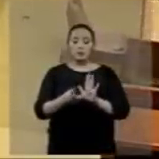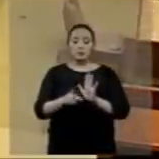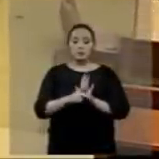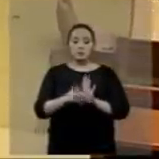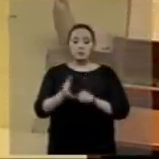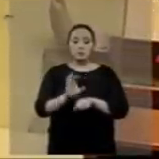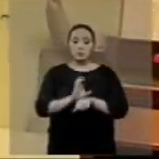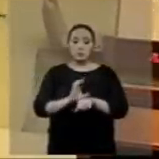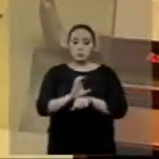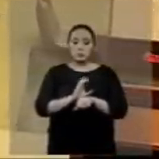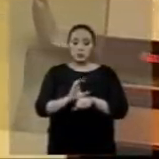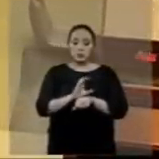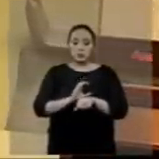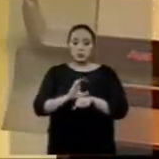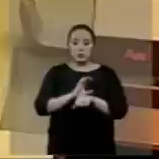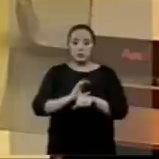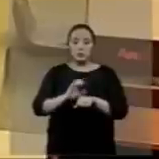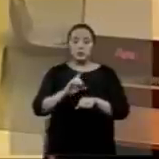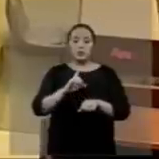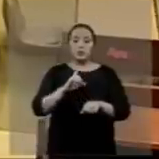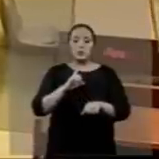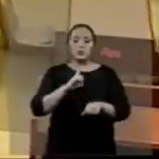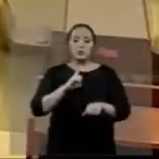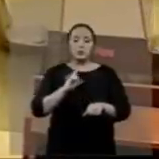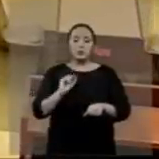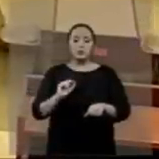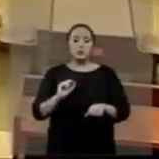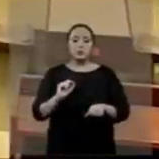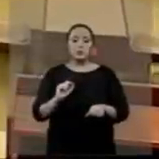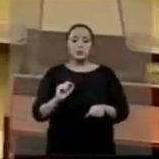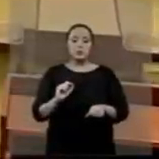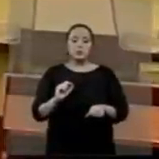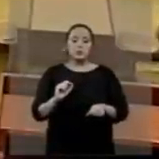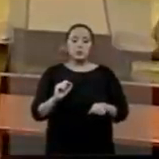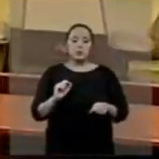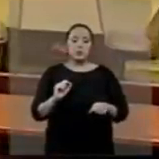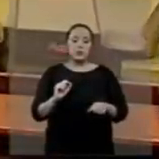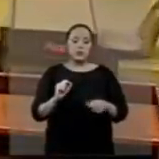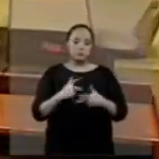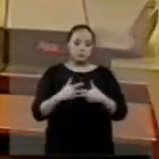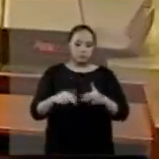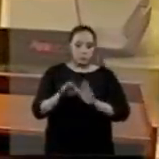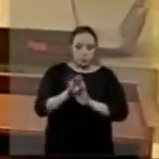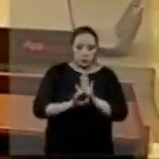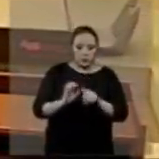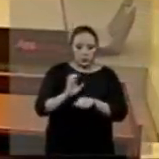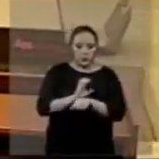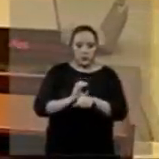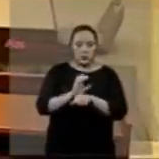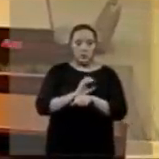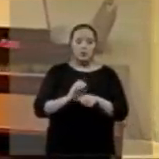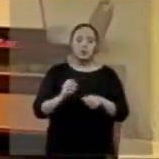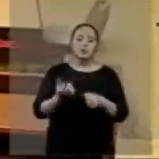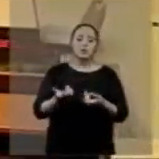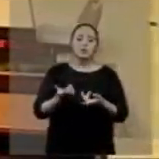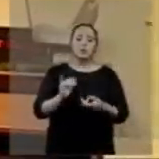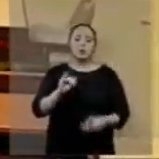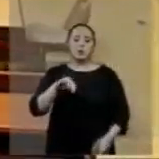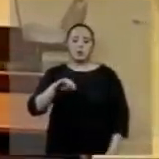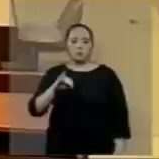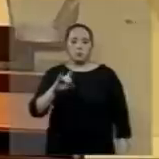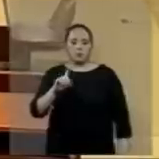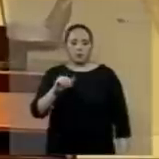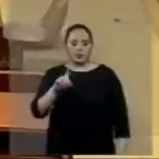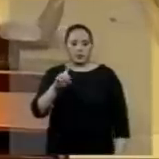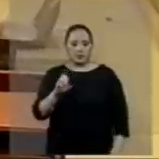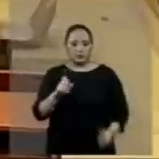Constituição Federal, que a todos indistintamente submete, A regência de imunidade